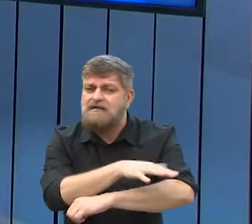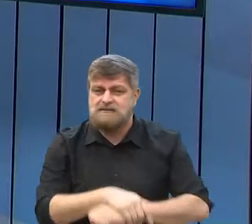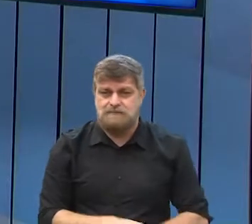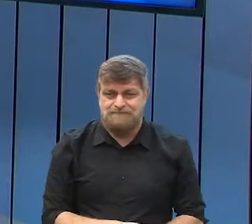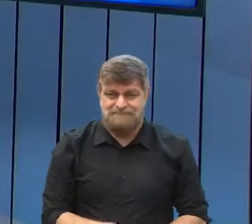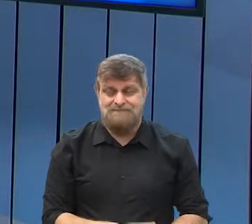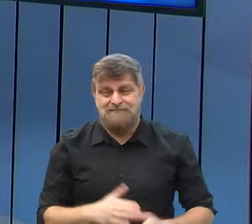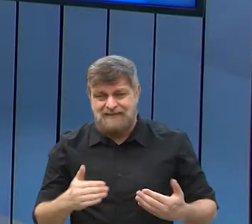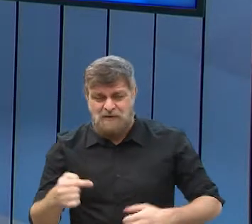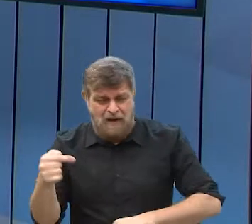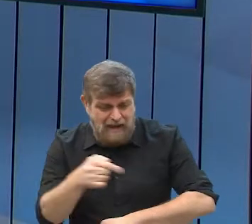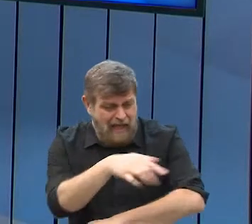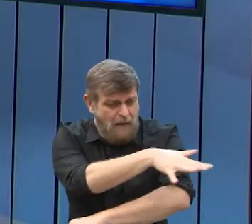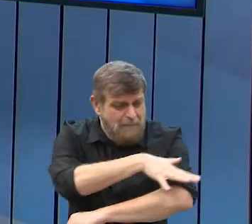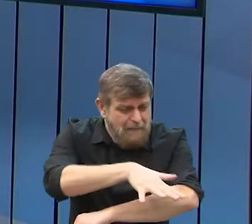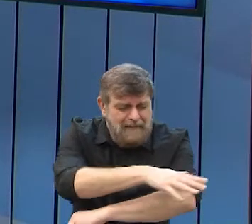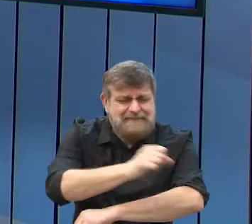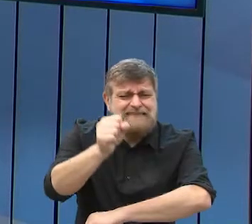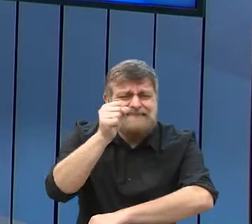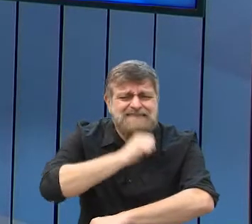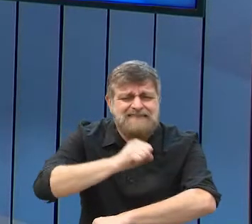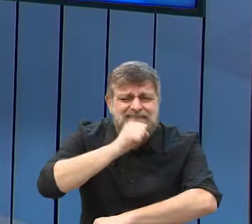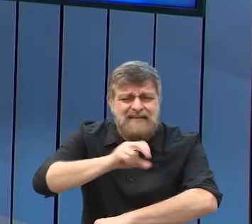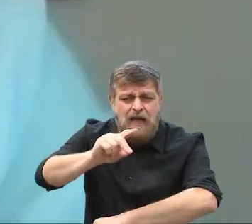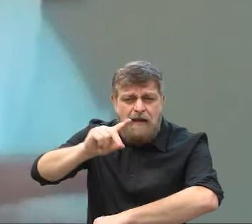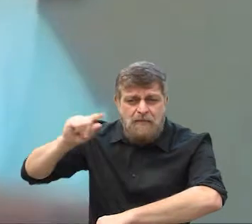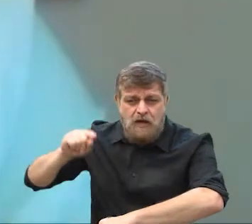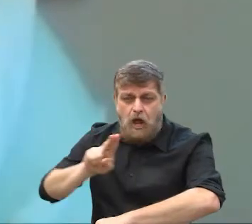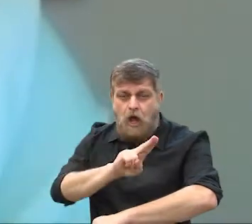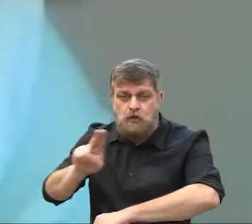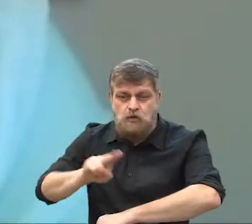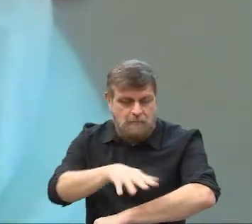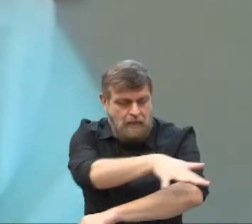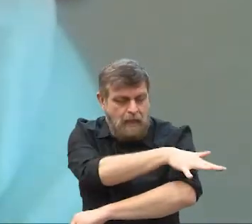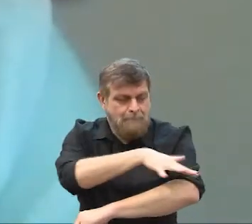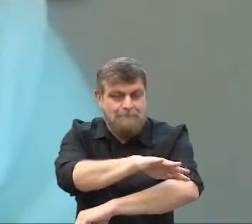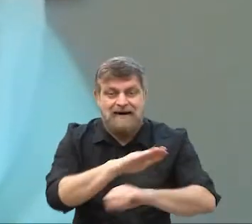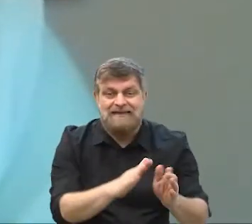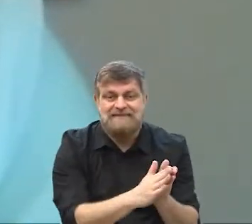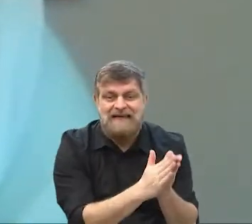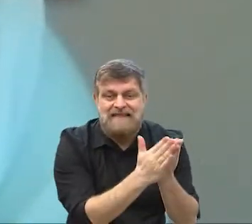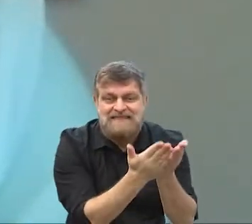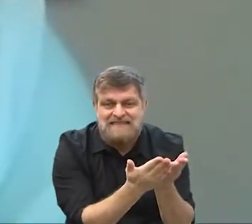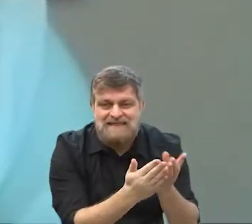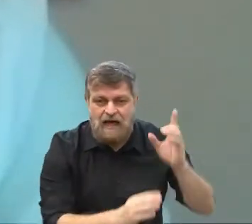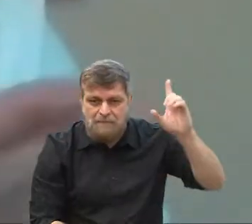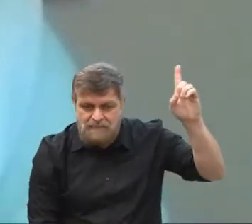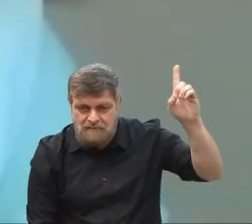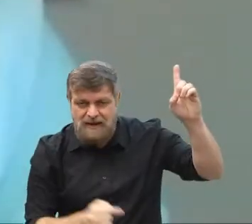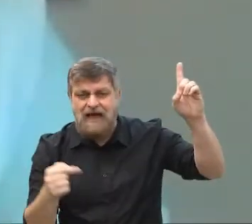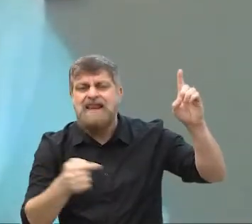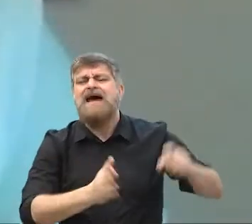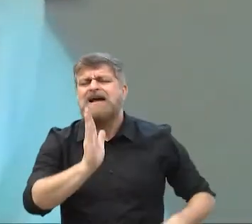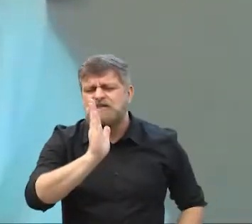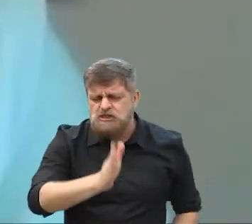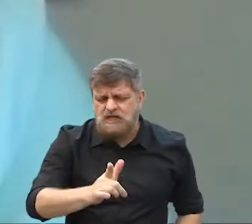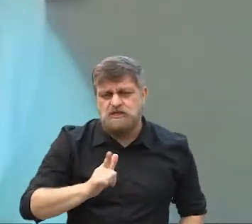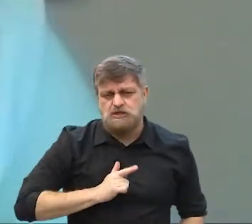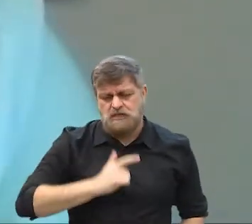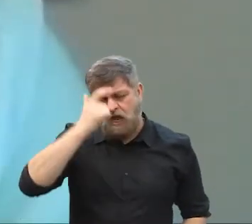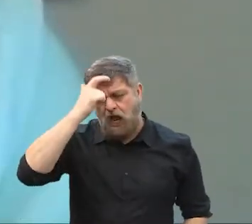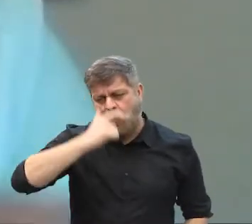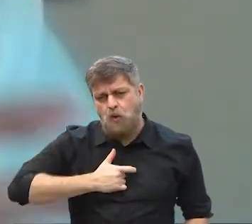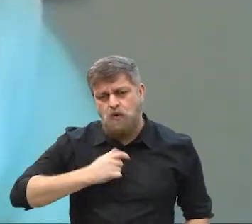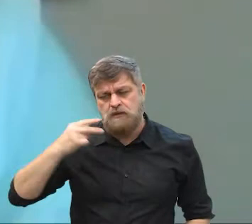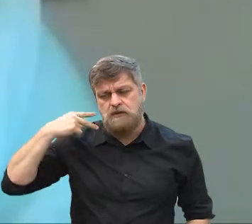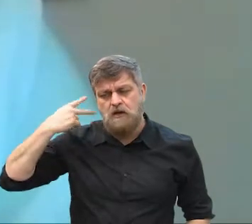uma praça antiga, a Praça da Bíblia. Quando eu me tornei vereador, já existia essa praça, mas